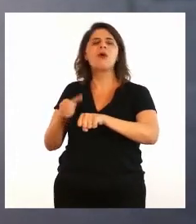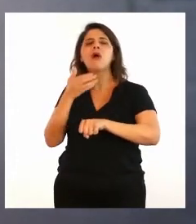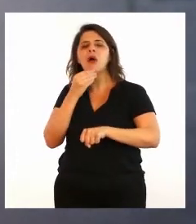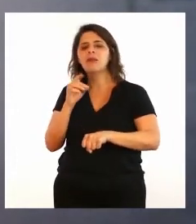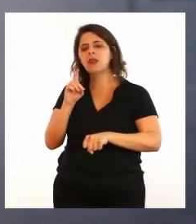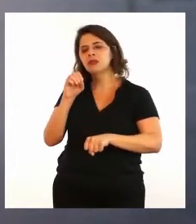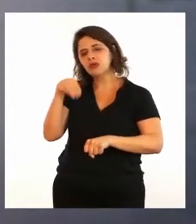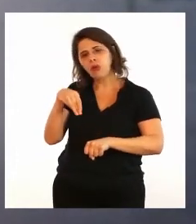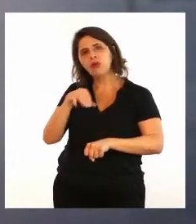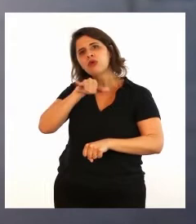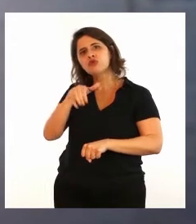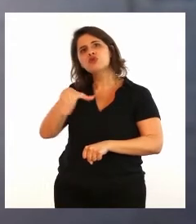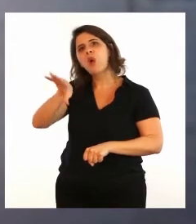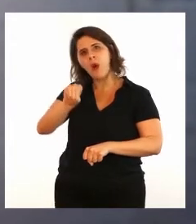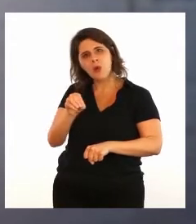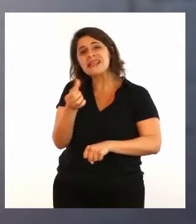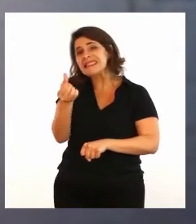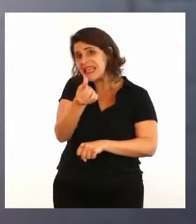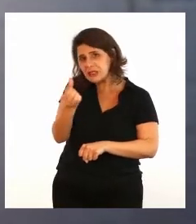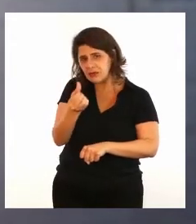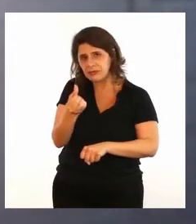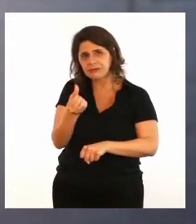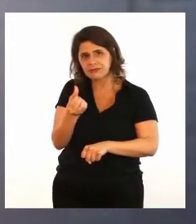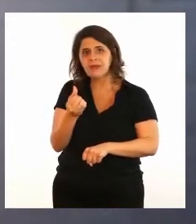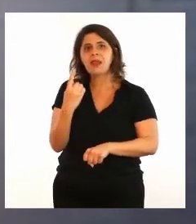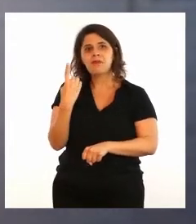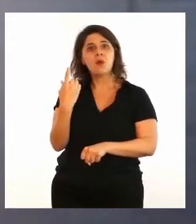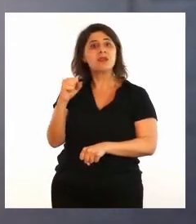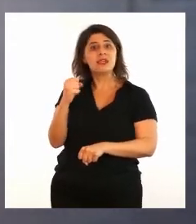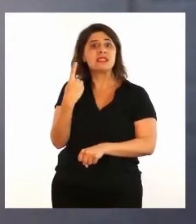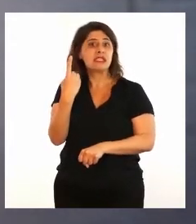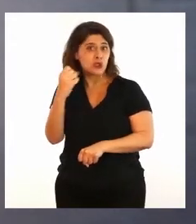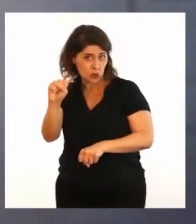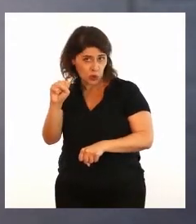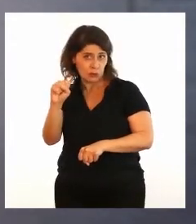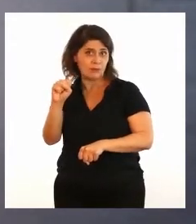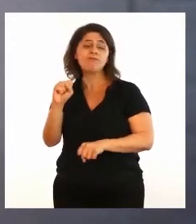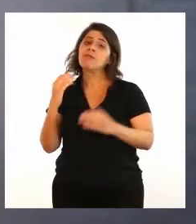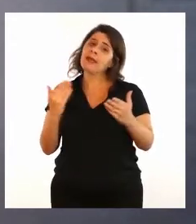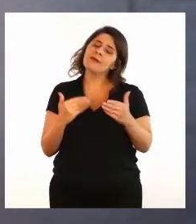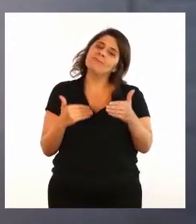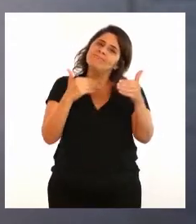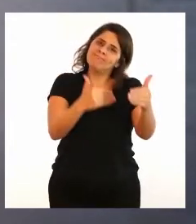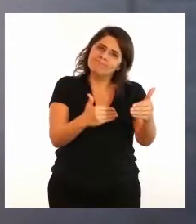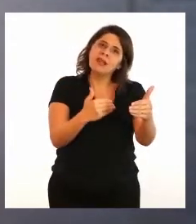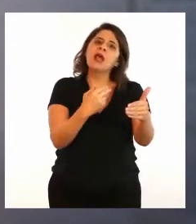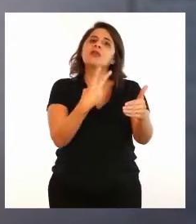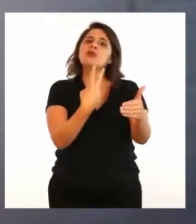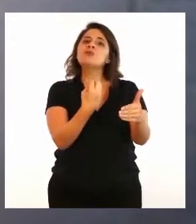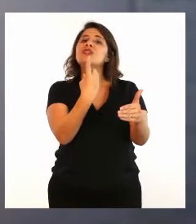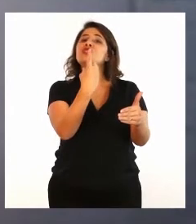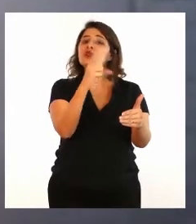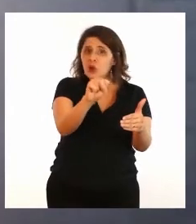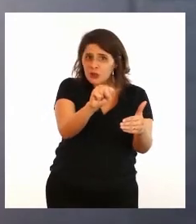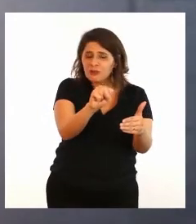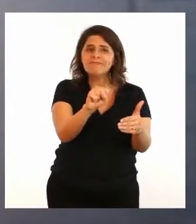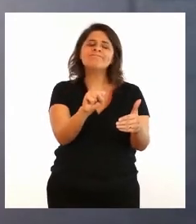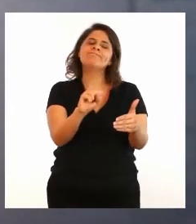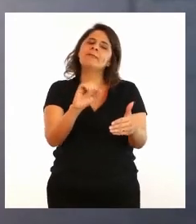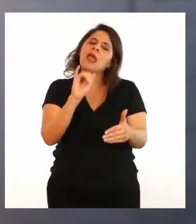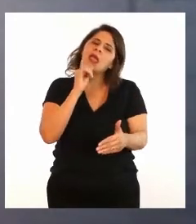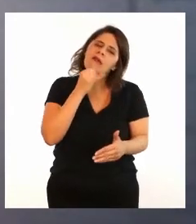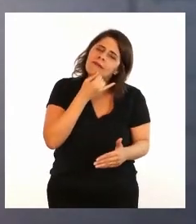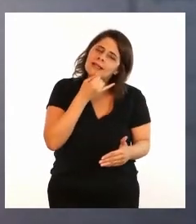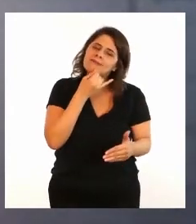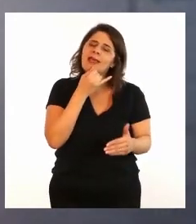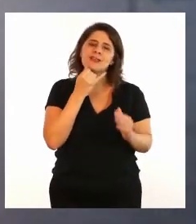1818, mas em 2018, infelizmente, nessa comemoração, foi um ano trágico para a instituição, porque,